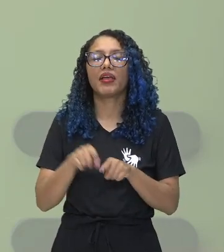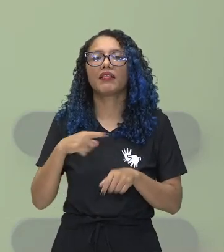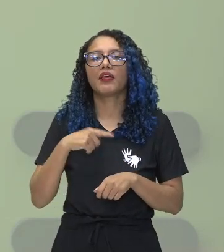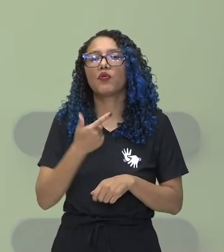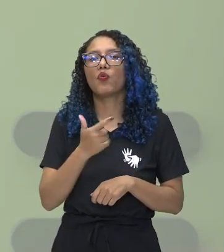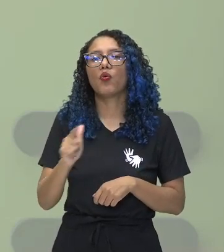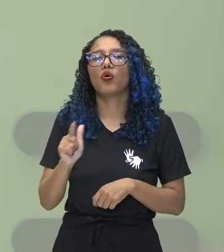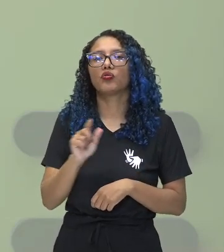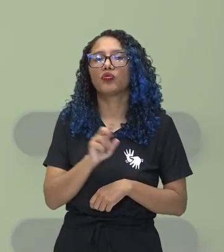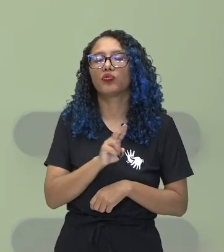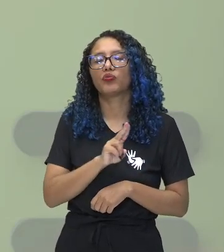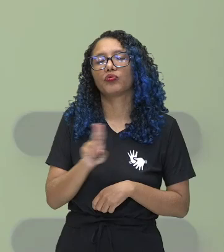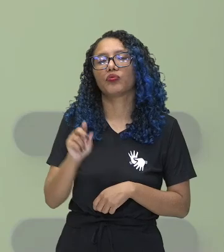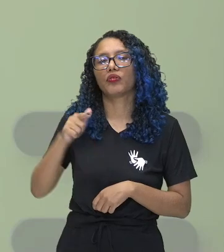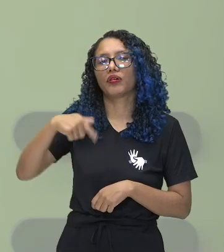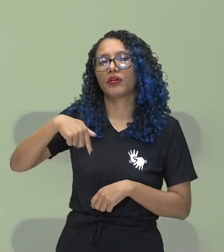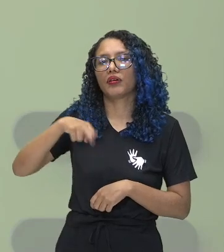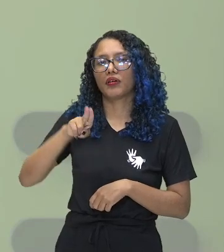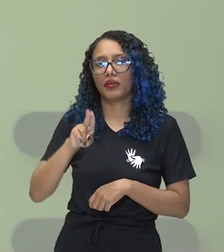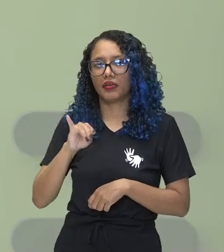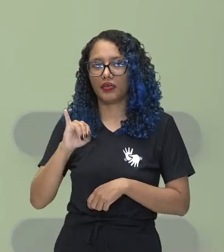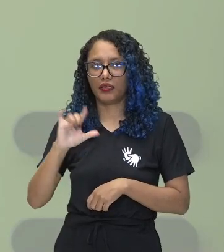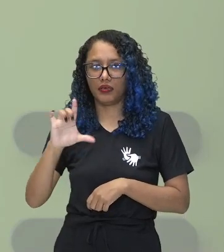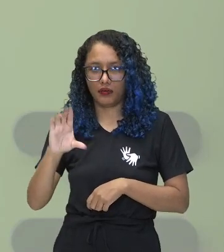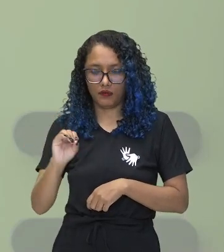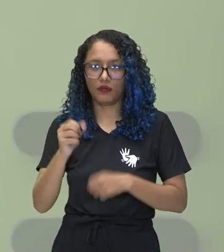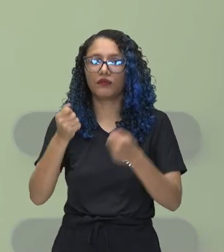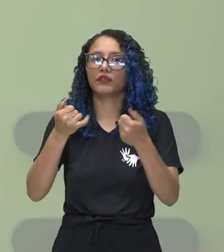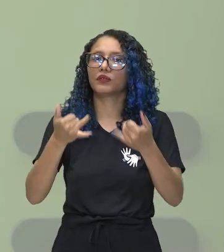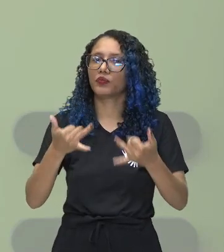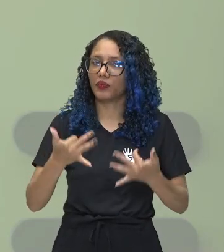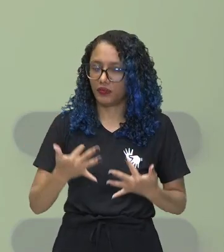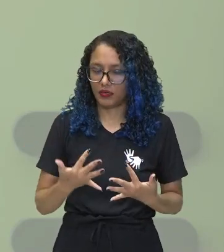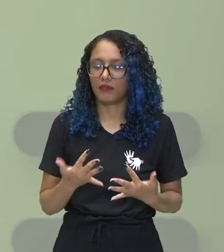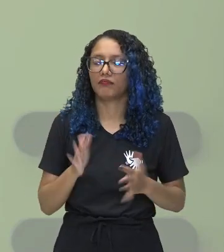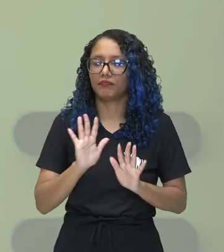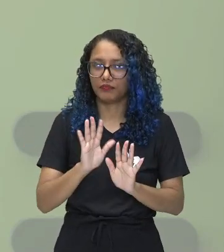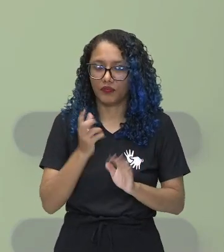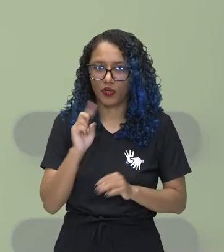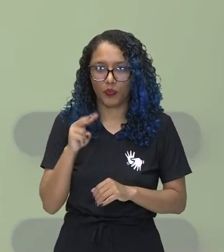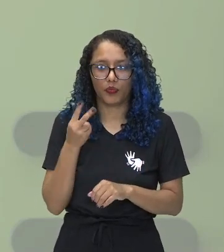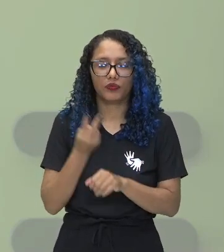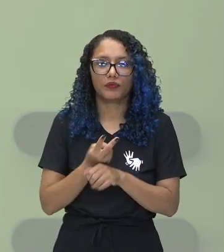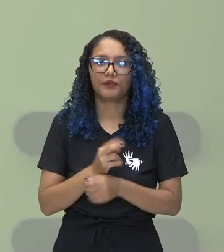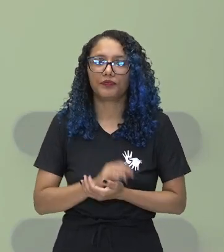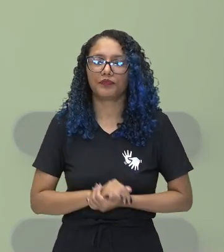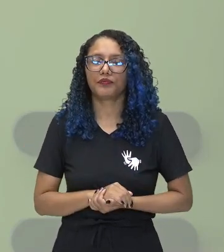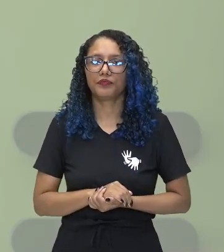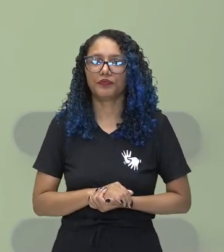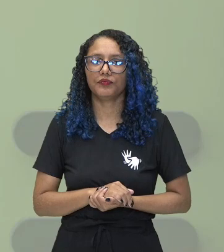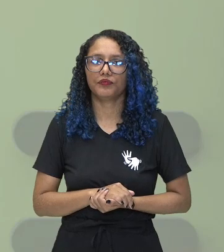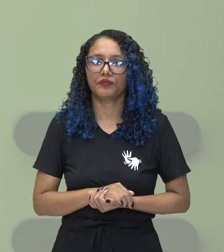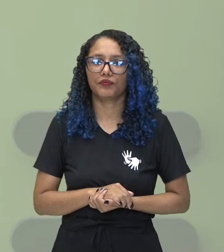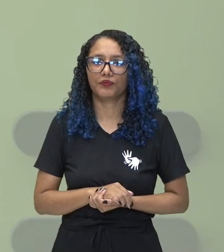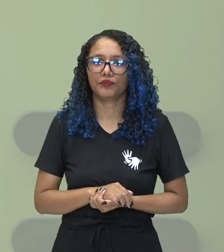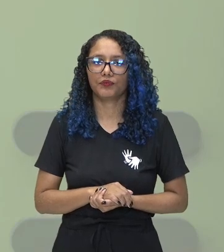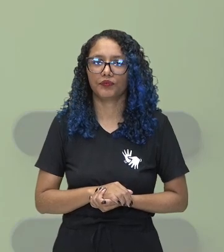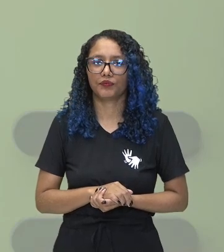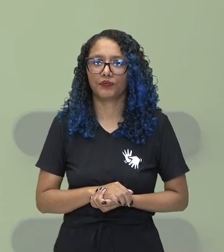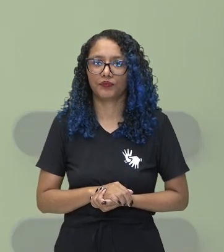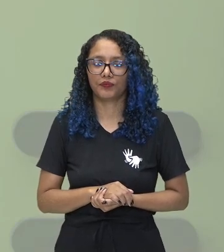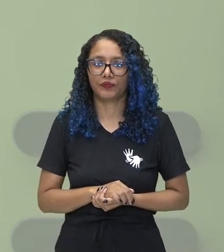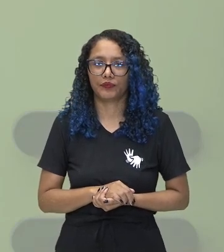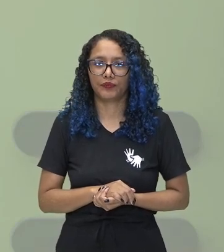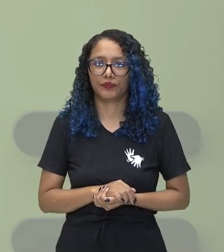substância chamada quilo, que eu vou explicar já já em detalhes para vocês. E quando ocorre toda